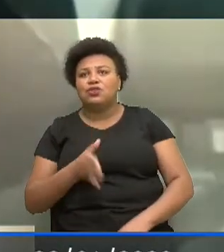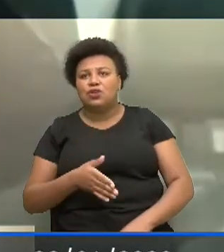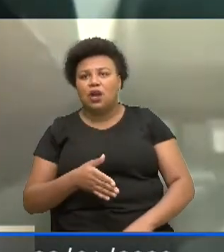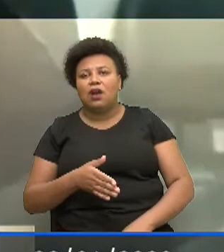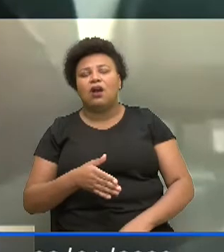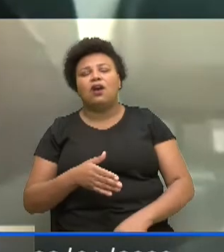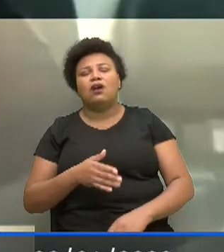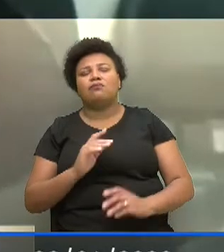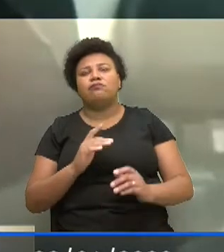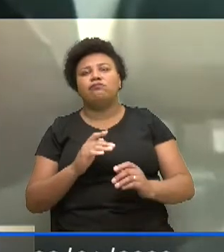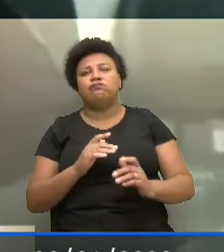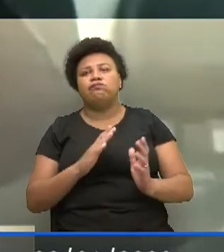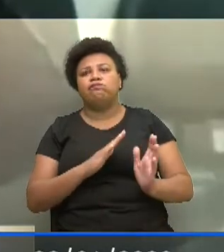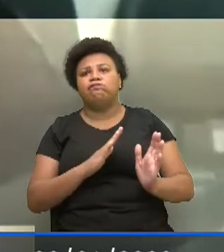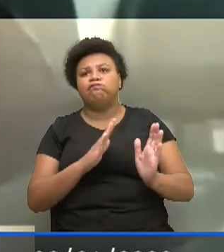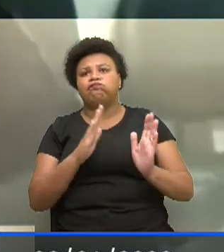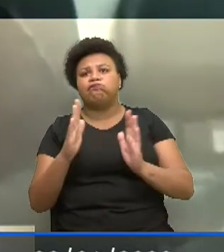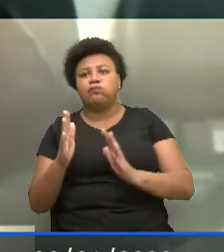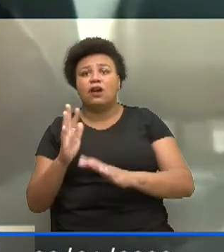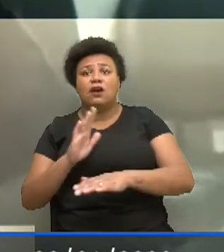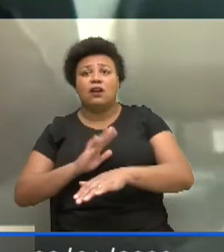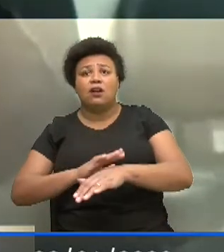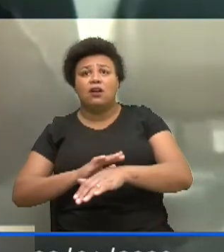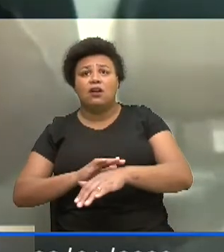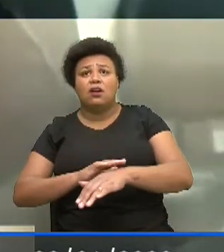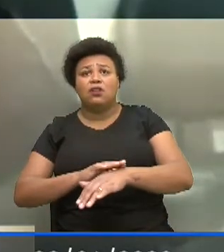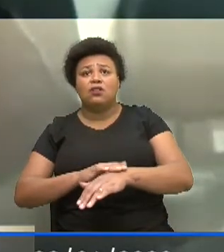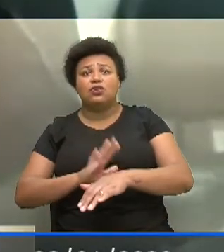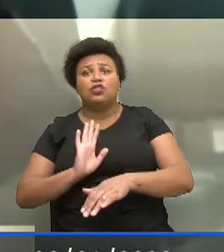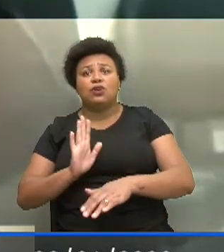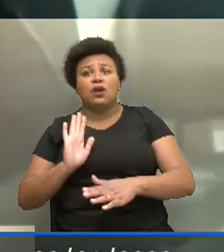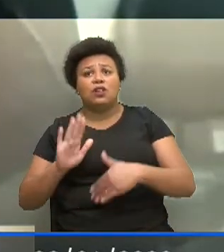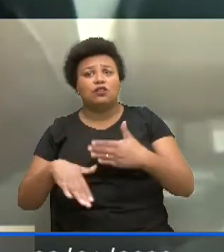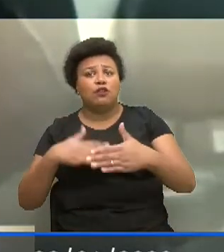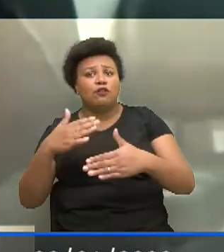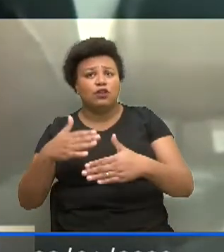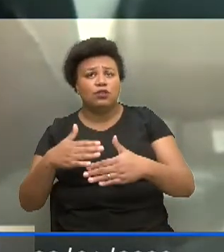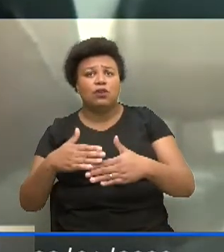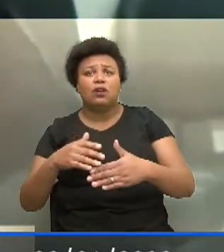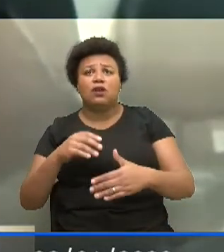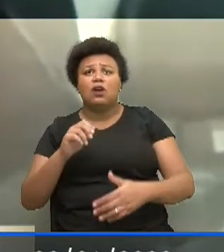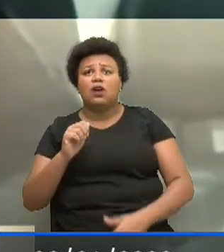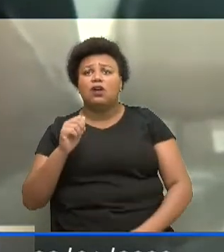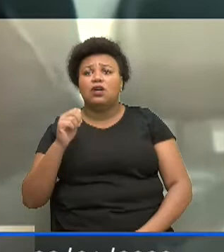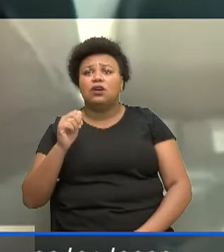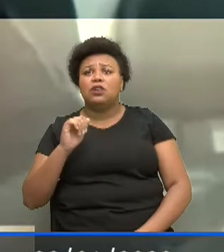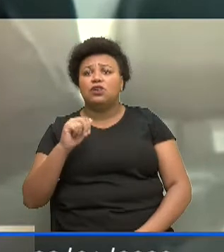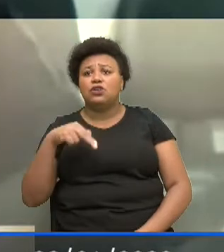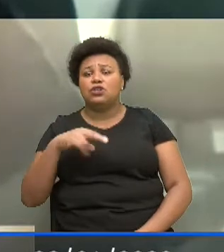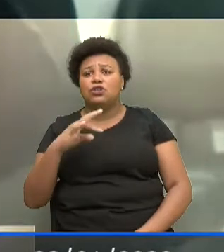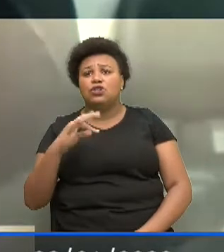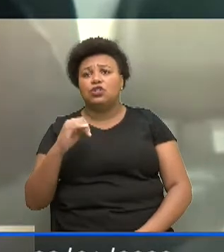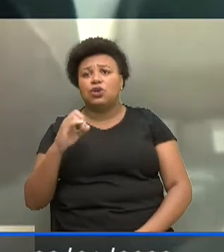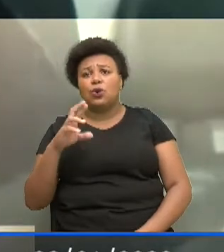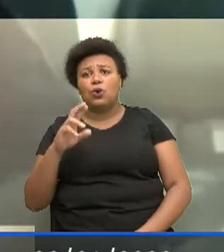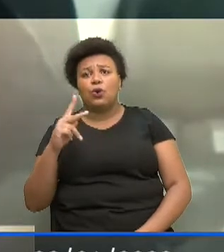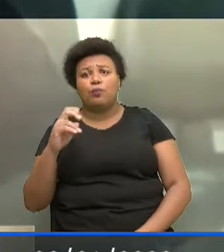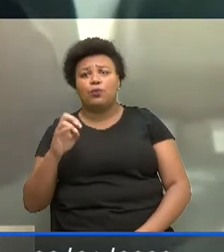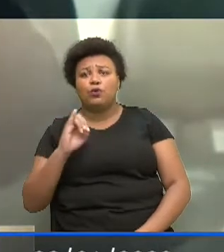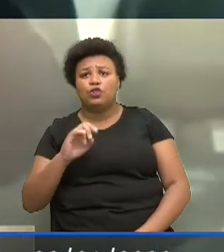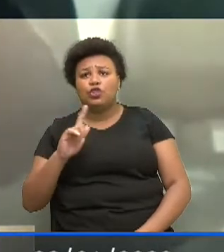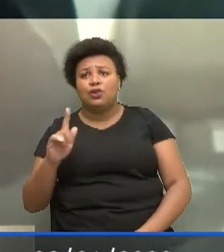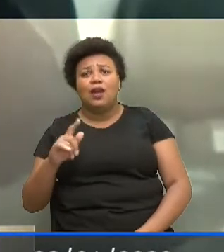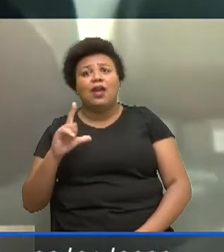de uma da doença e já está desenvolvendo anticorpos, que a gente chama de anticorpos de memória. Então, ele identifica